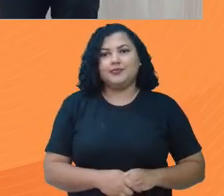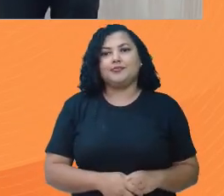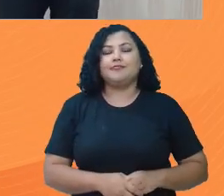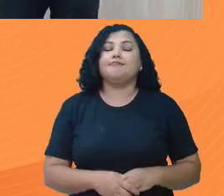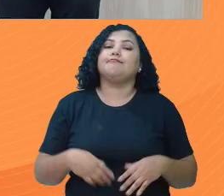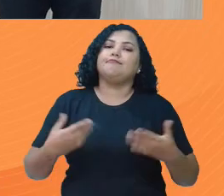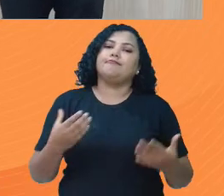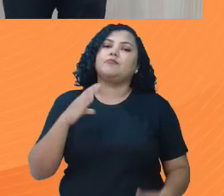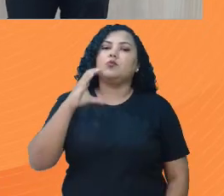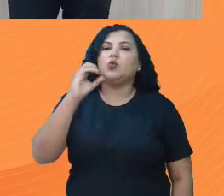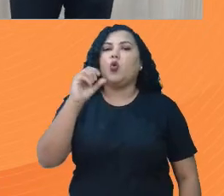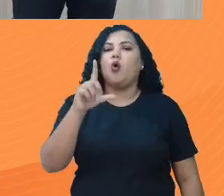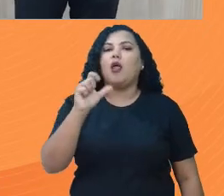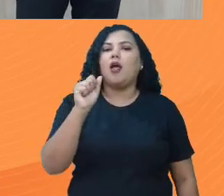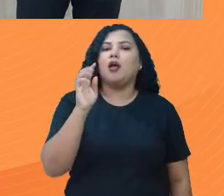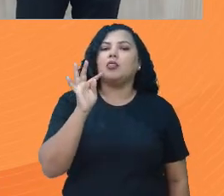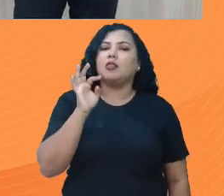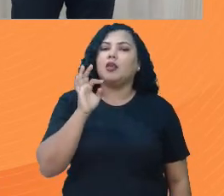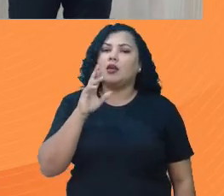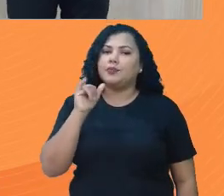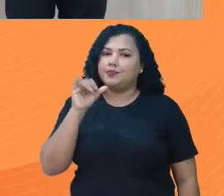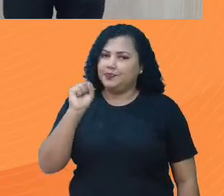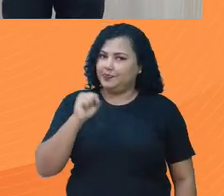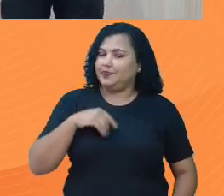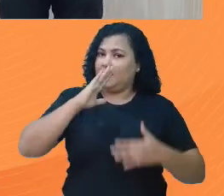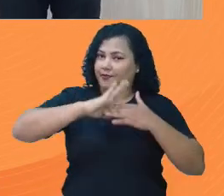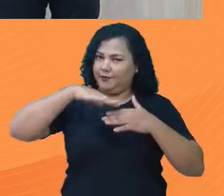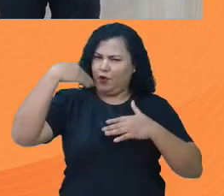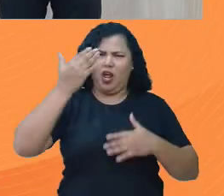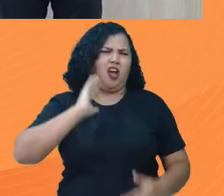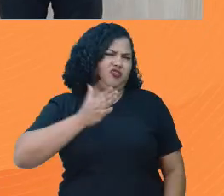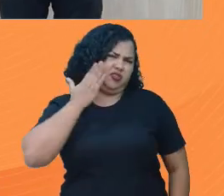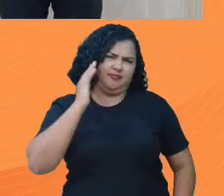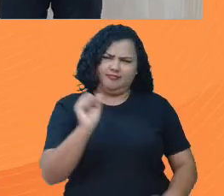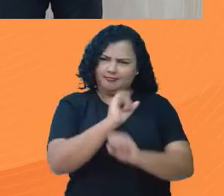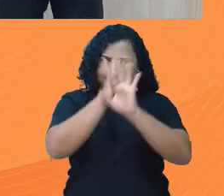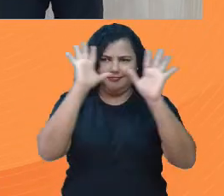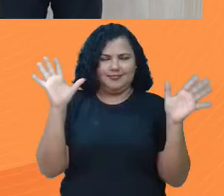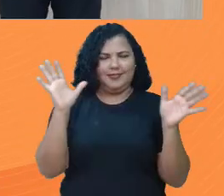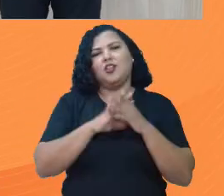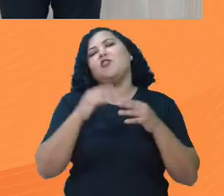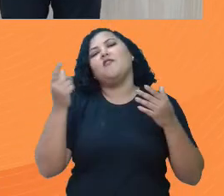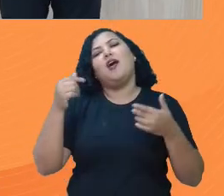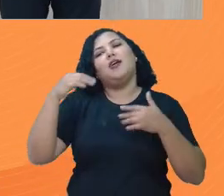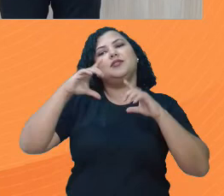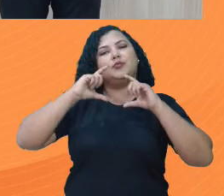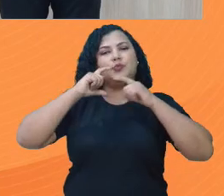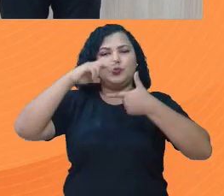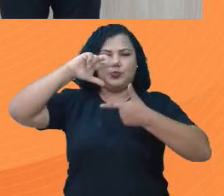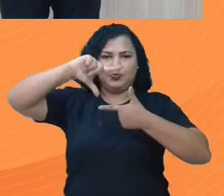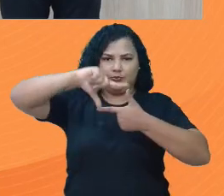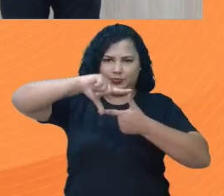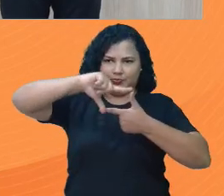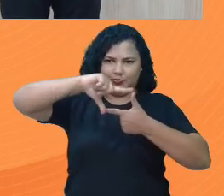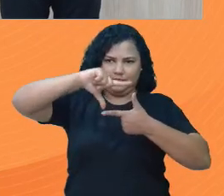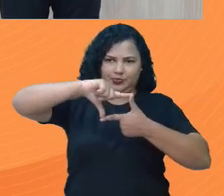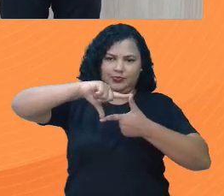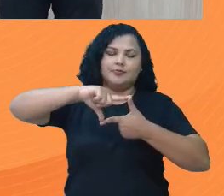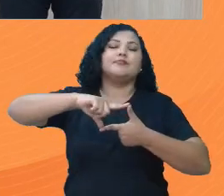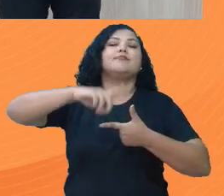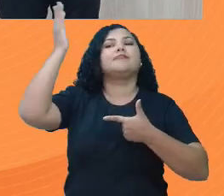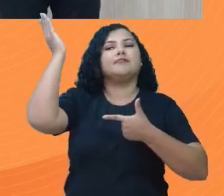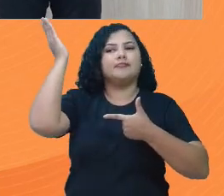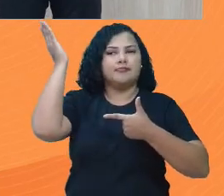os ângulos colaterais externos. Ah, Pedro, já entendi tudo. Tu vai traçar o retângulo